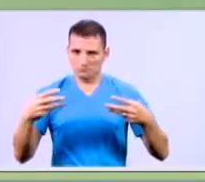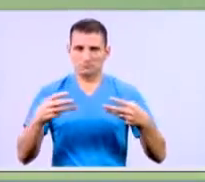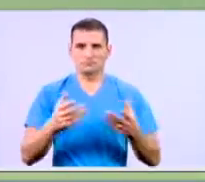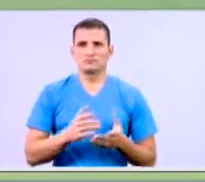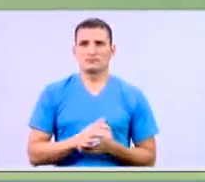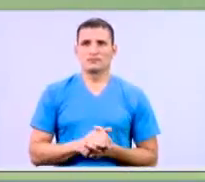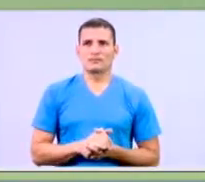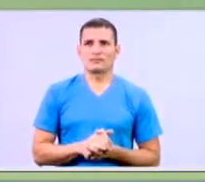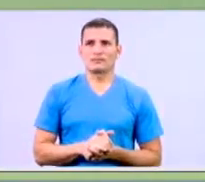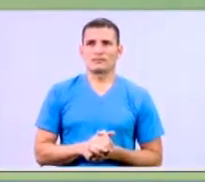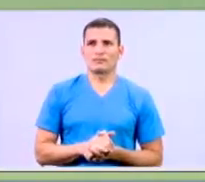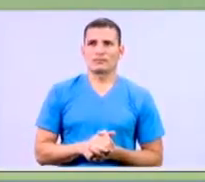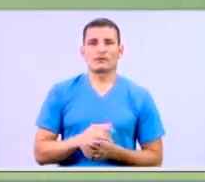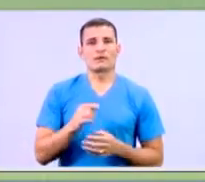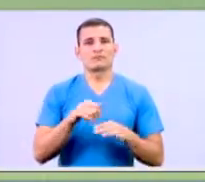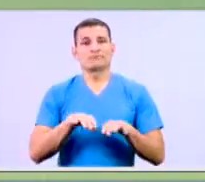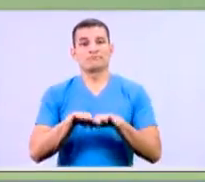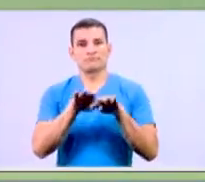foi aprovado em